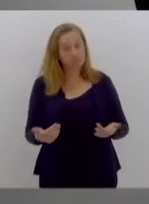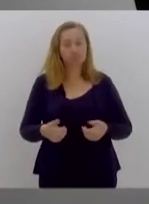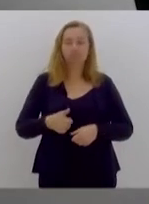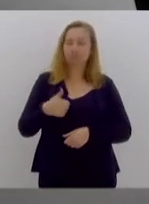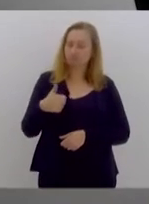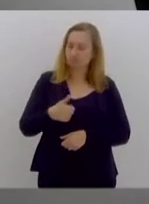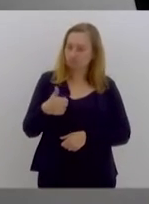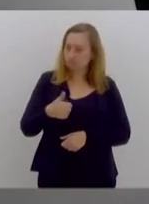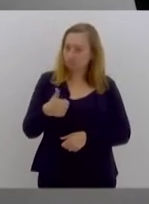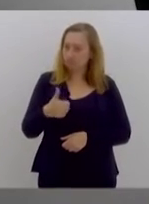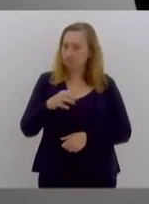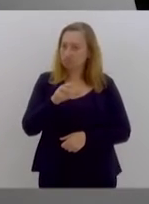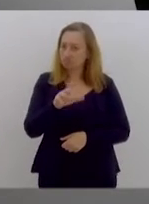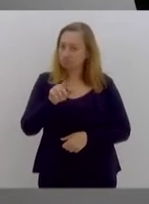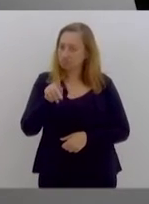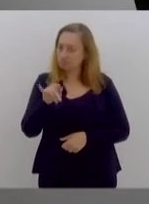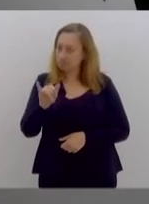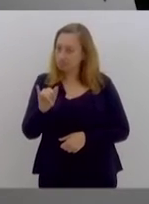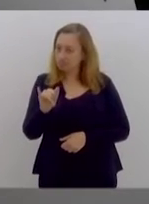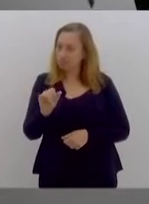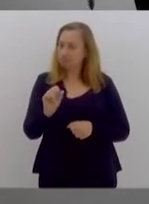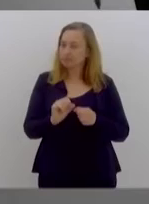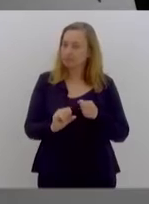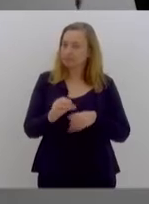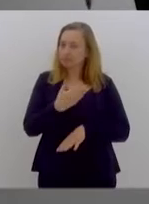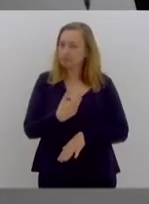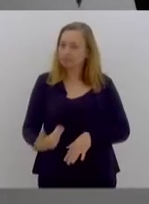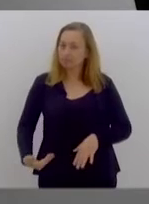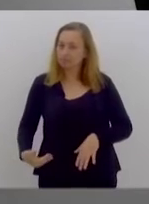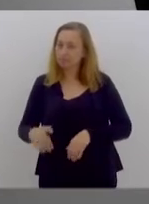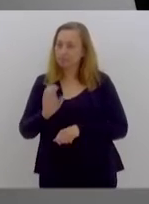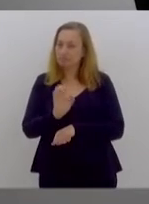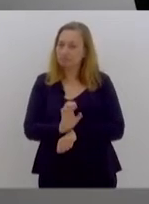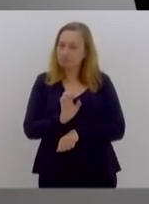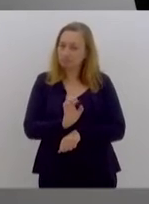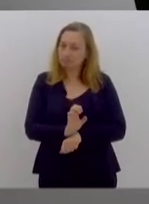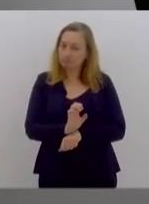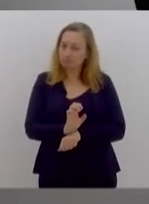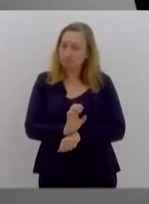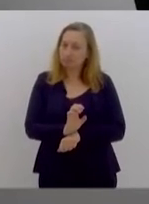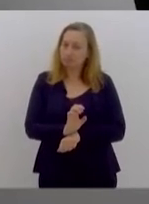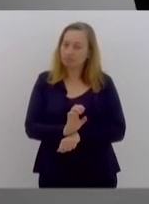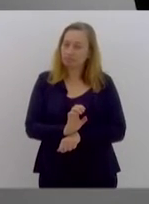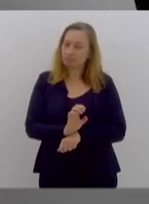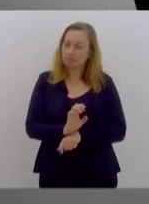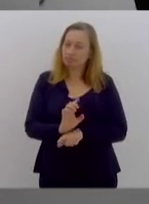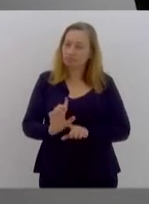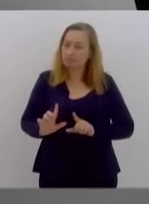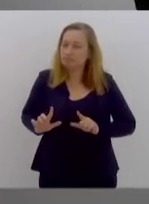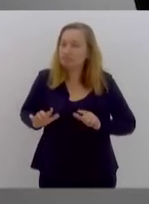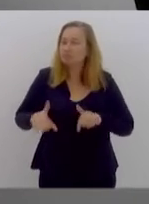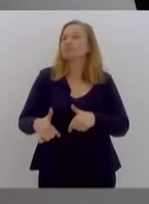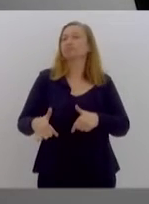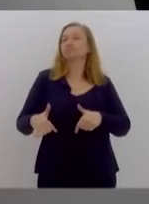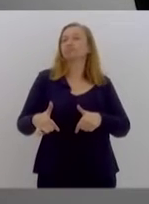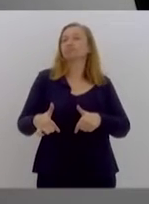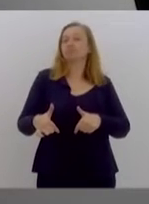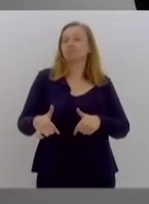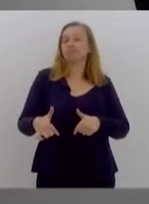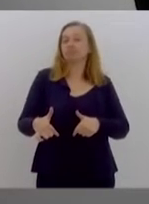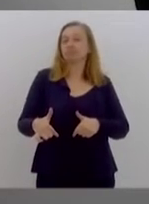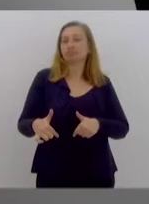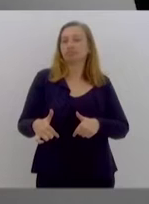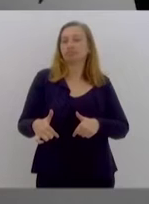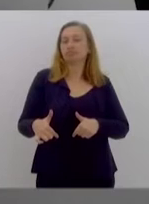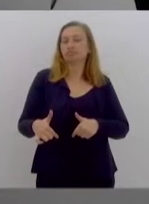ponto foi a CPI fazer o governo do estado sair do seu berço esplêndido que